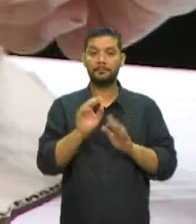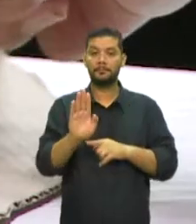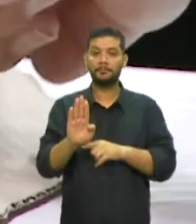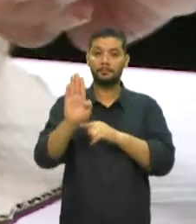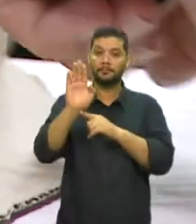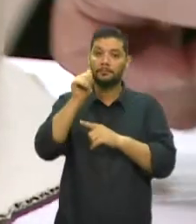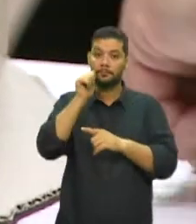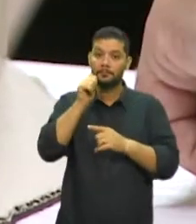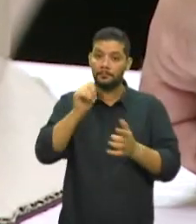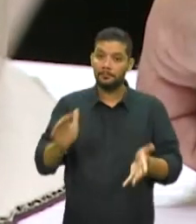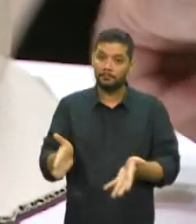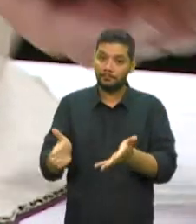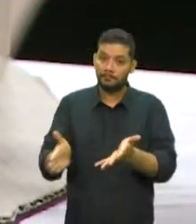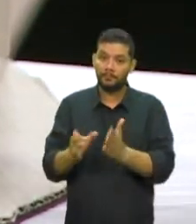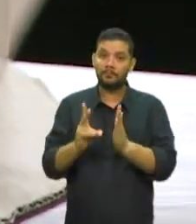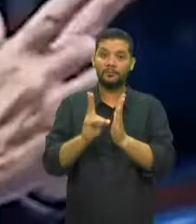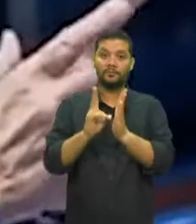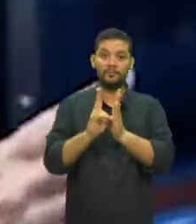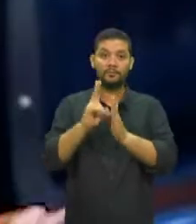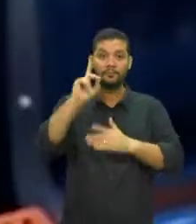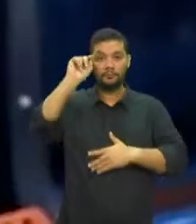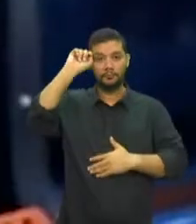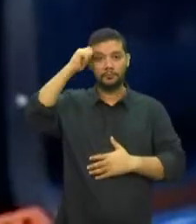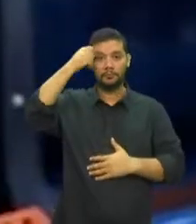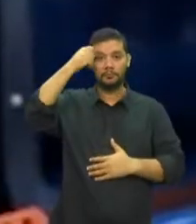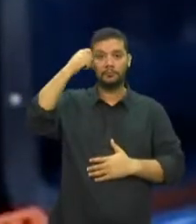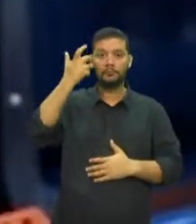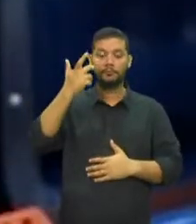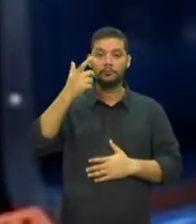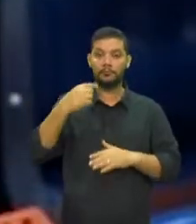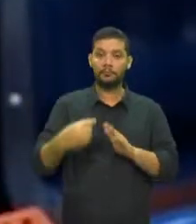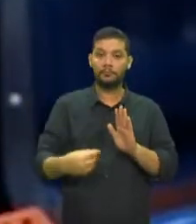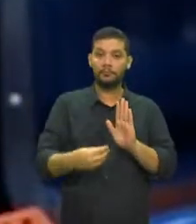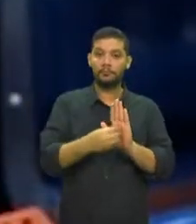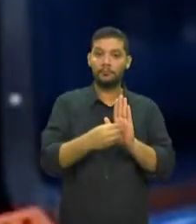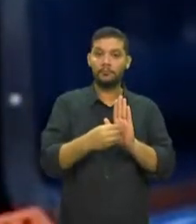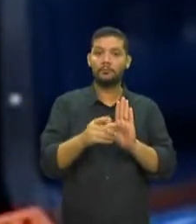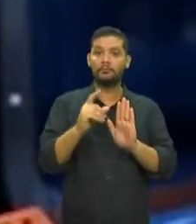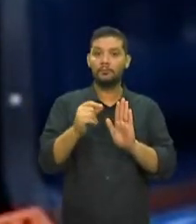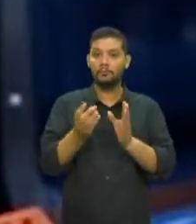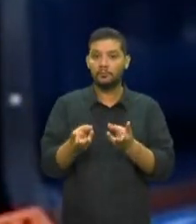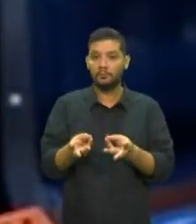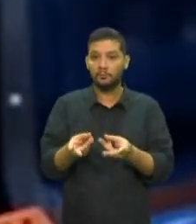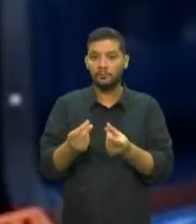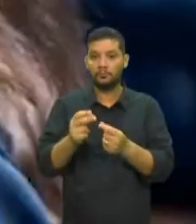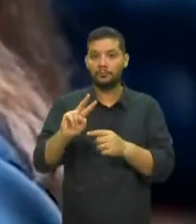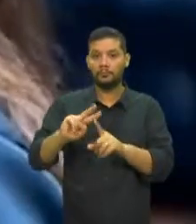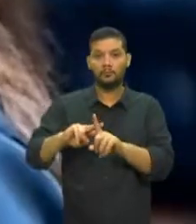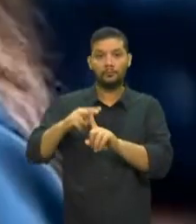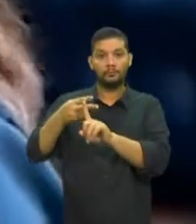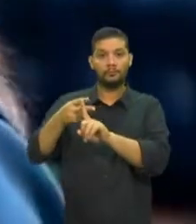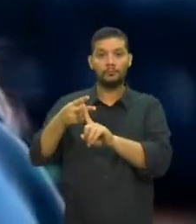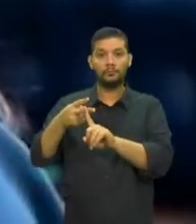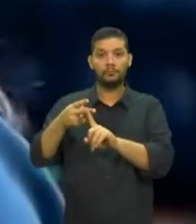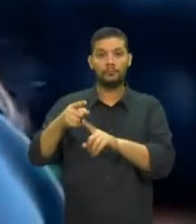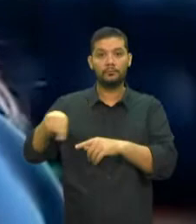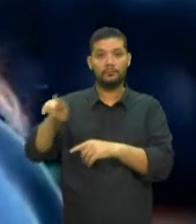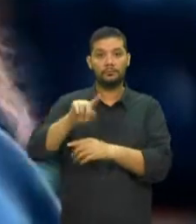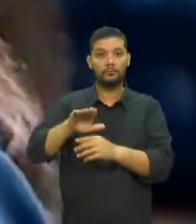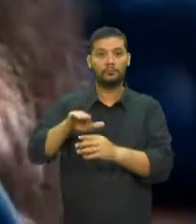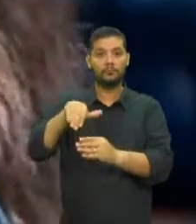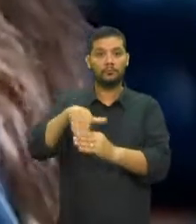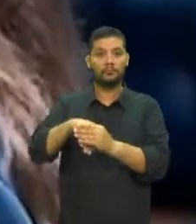mulheres, índios e pessoas negras. O dispositivo determina a contagem em dobro dos votos desses candidatos